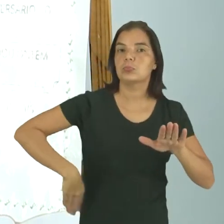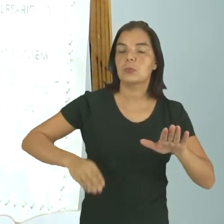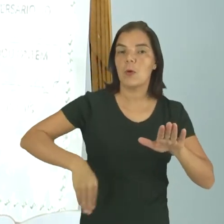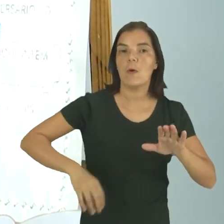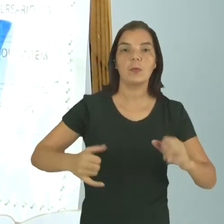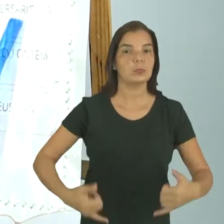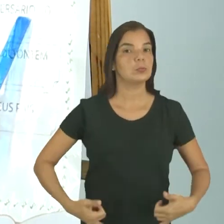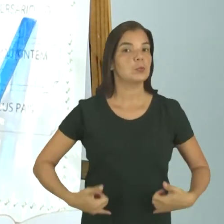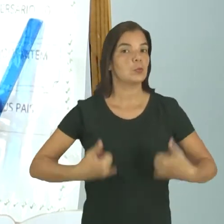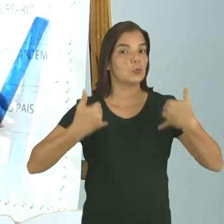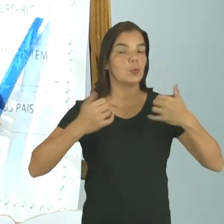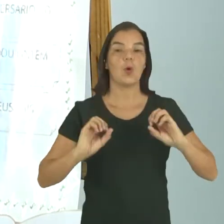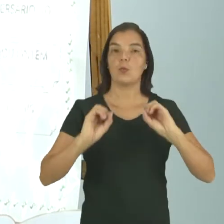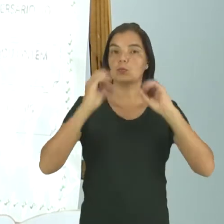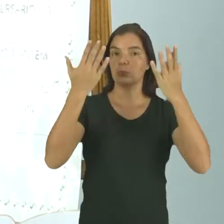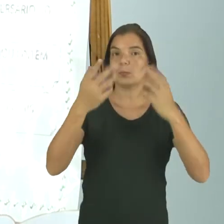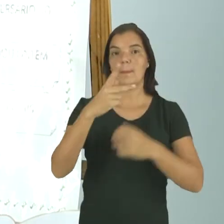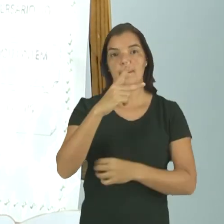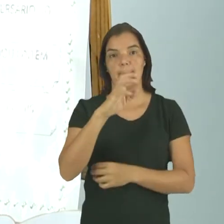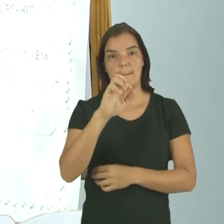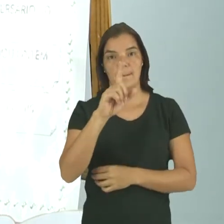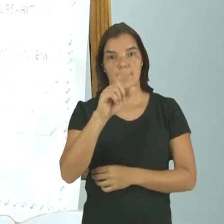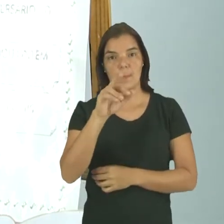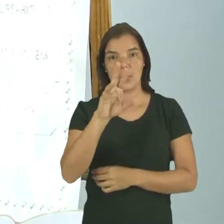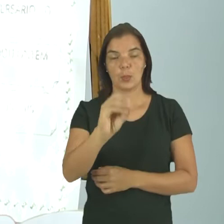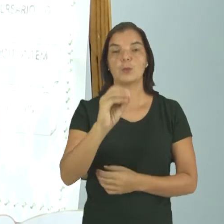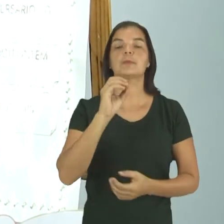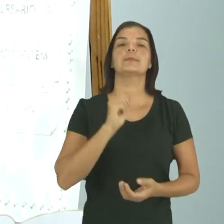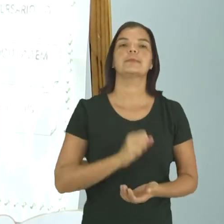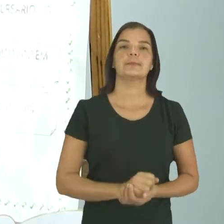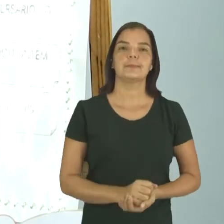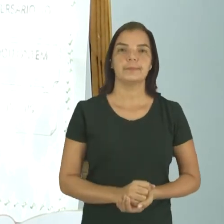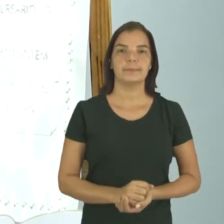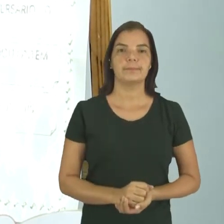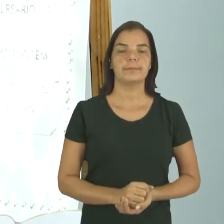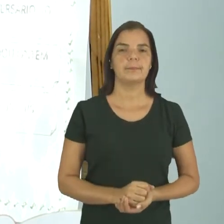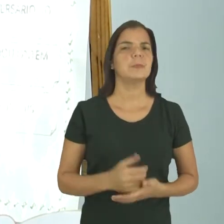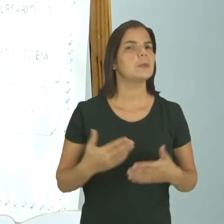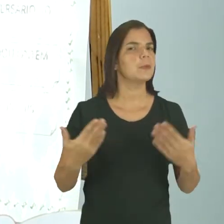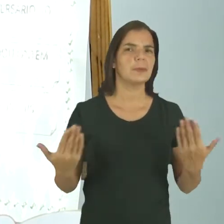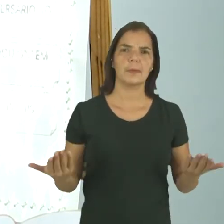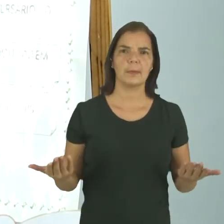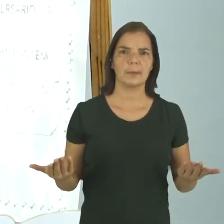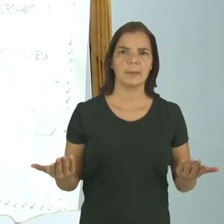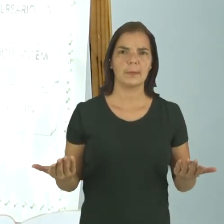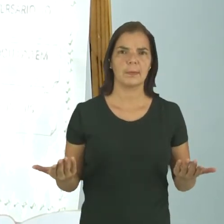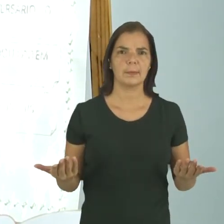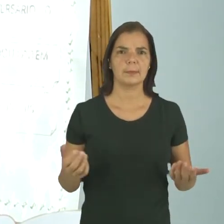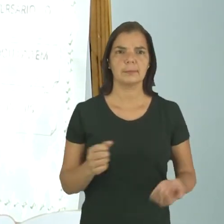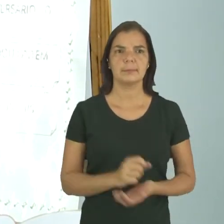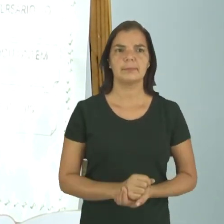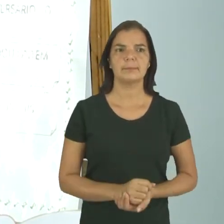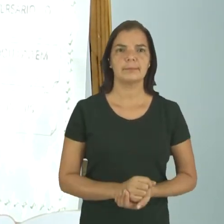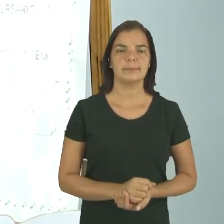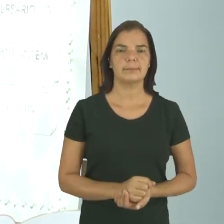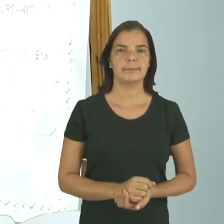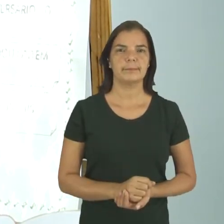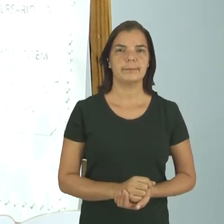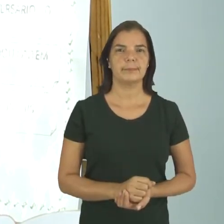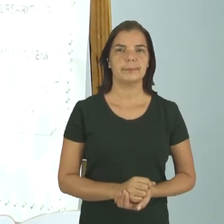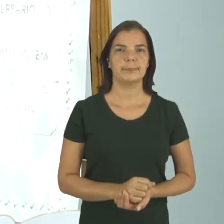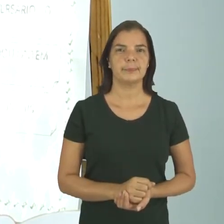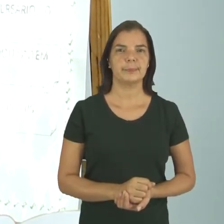vamos na festa de aniversário do Pedro. E aí, quando que será isso?